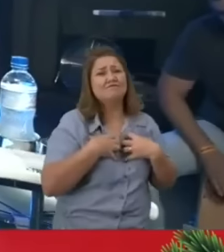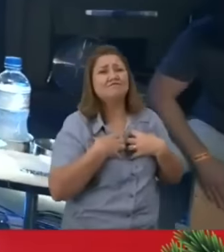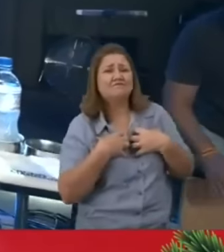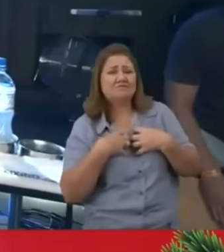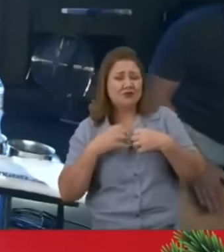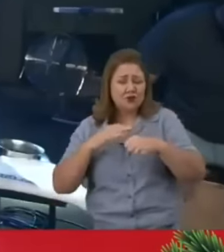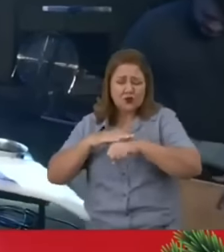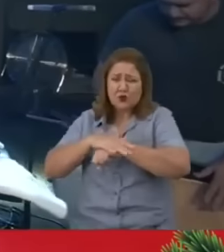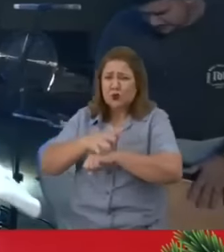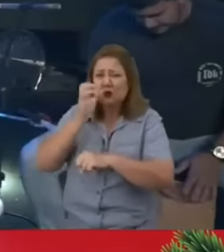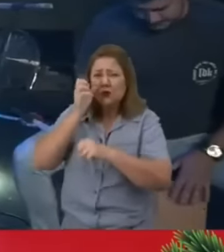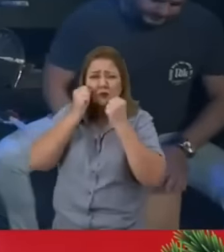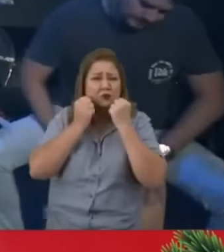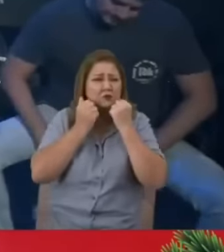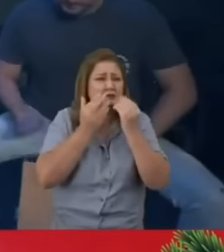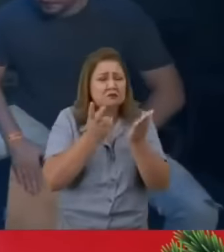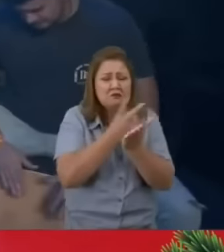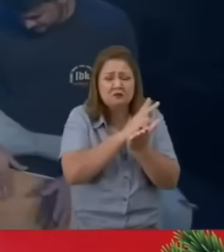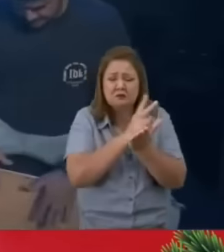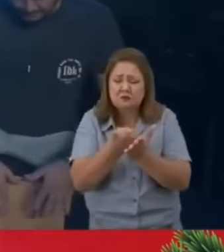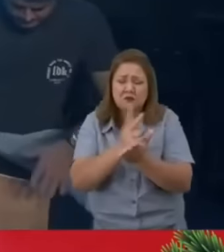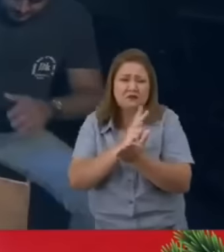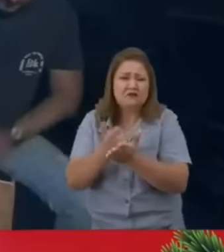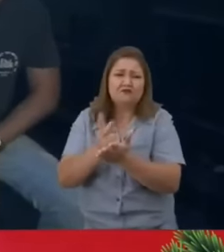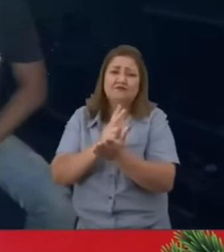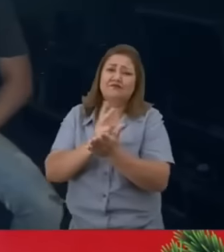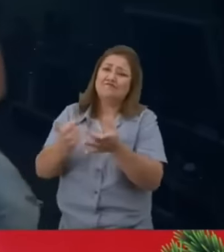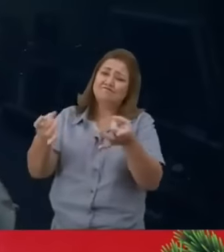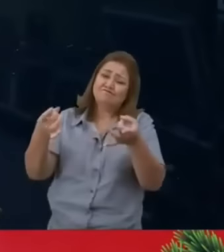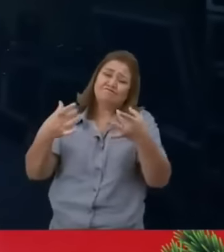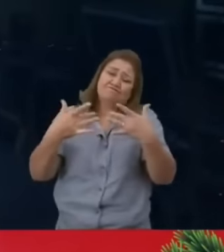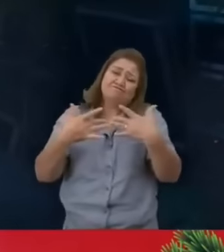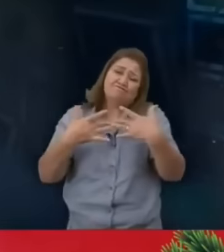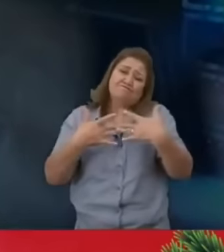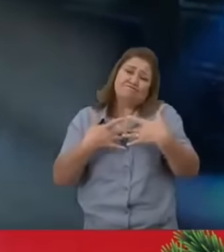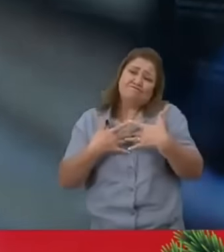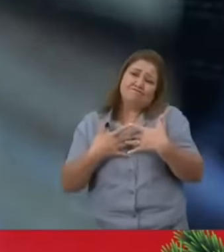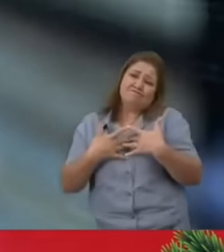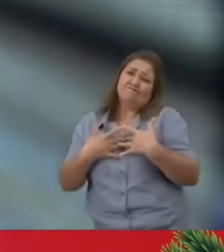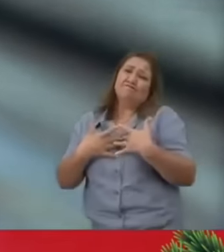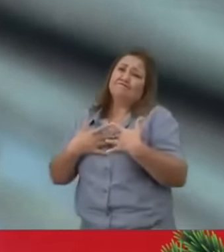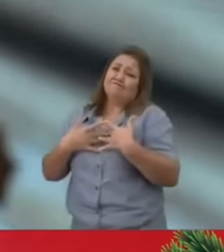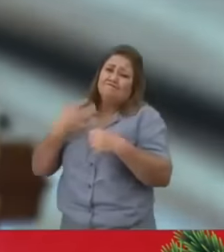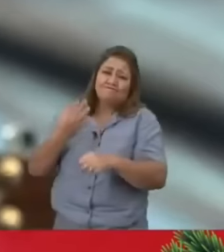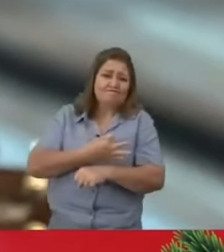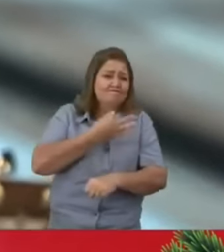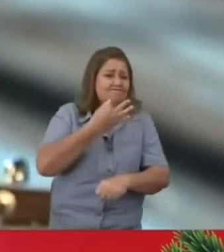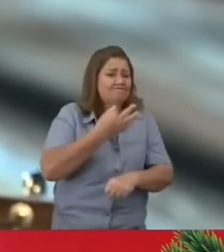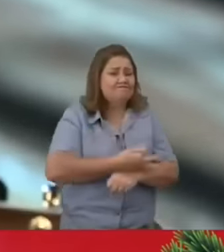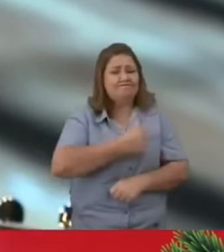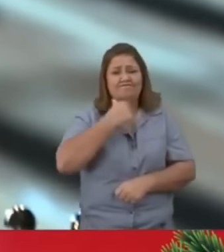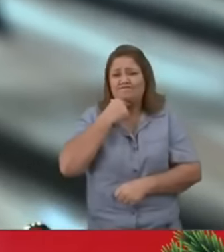noite sem sono, no abandono, eu não aguento.